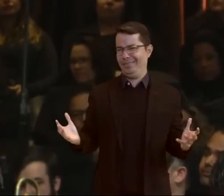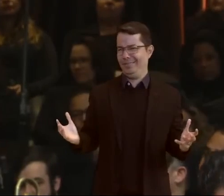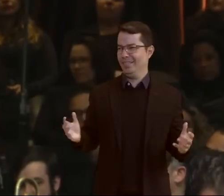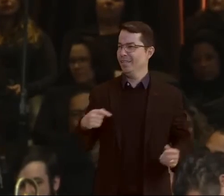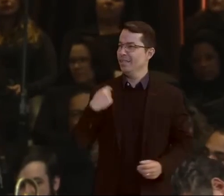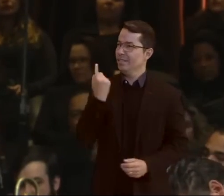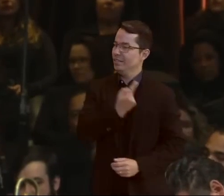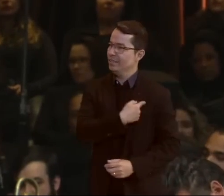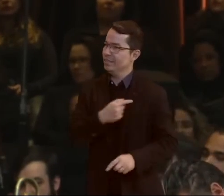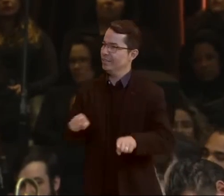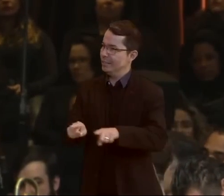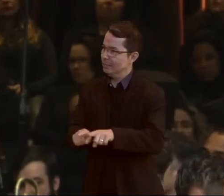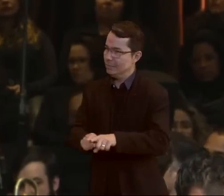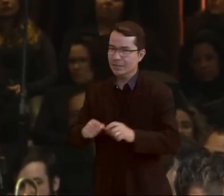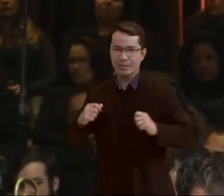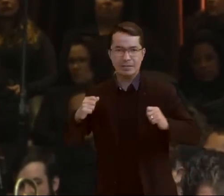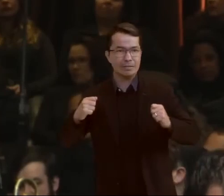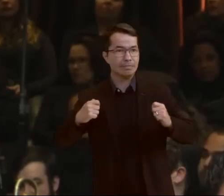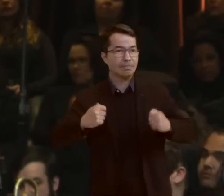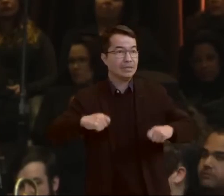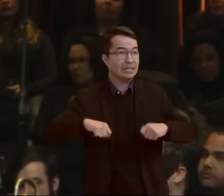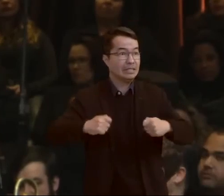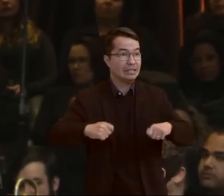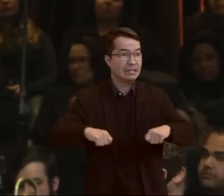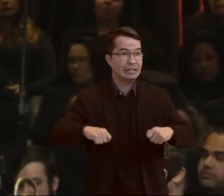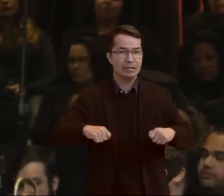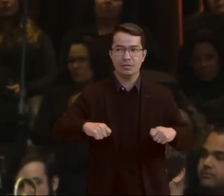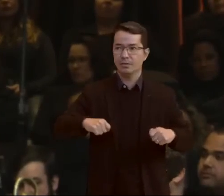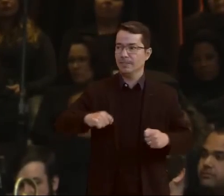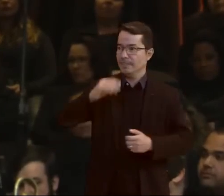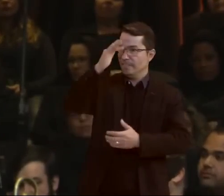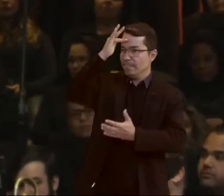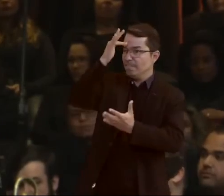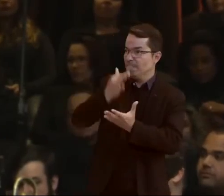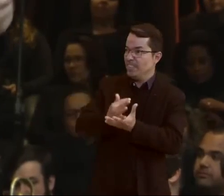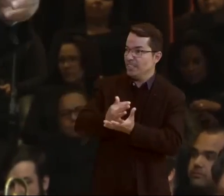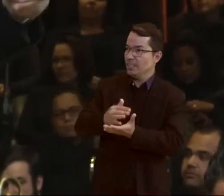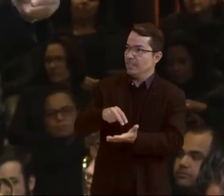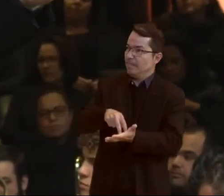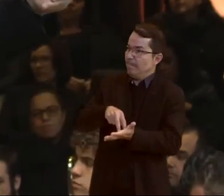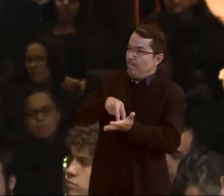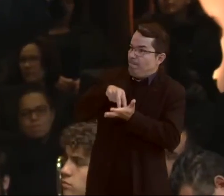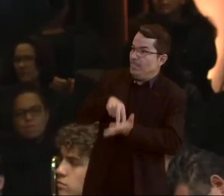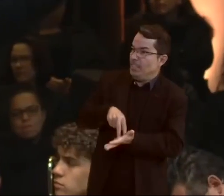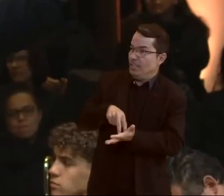negócio, ela se torna vazia. E é sinal de